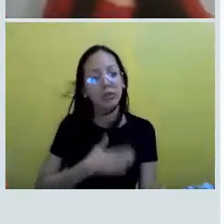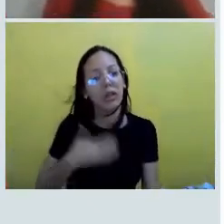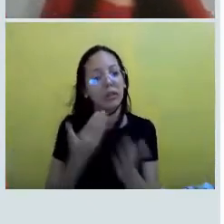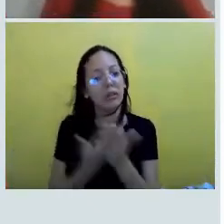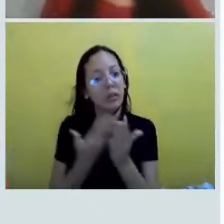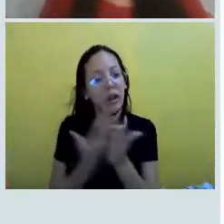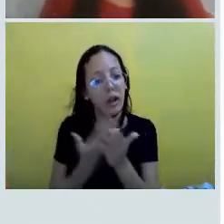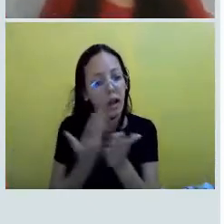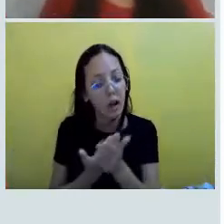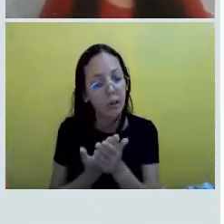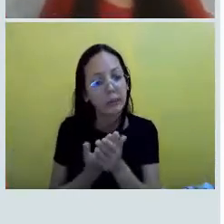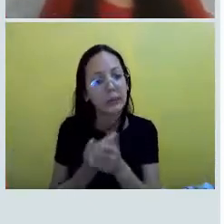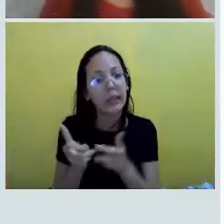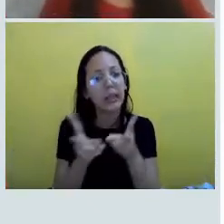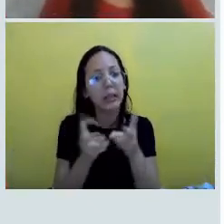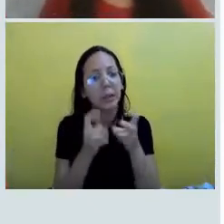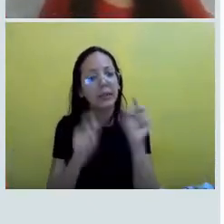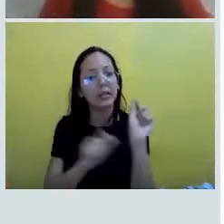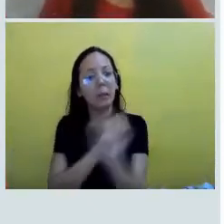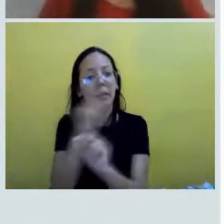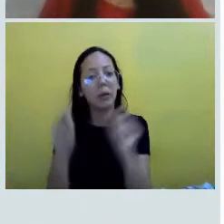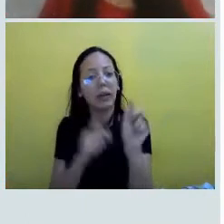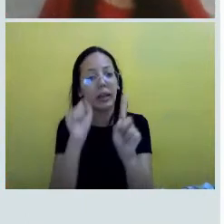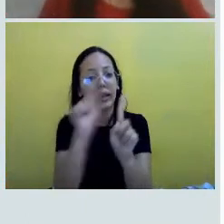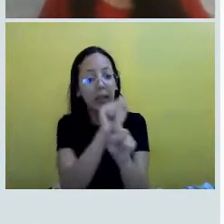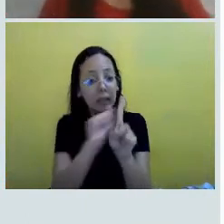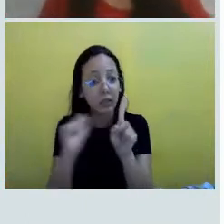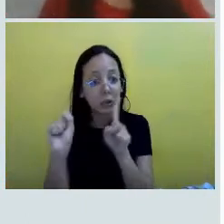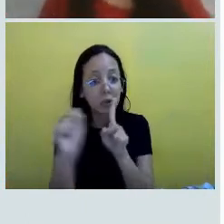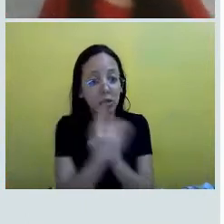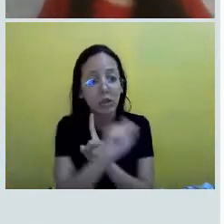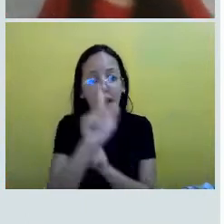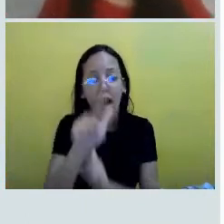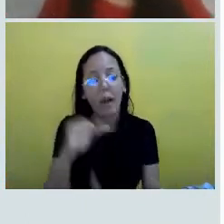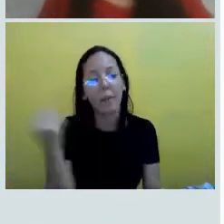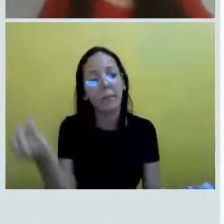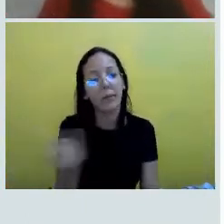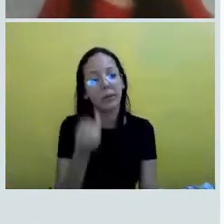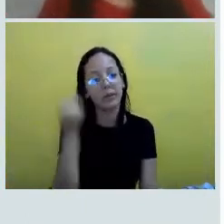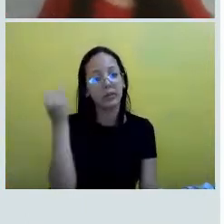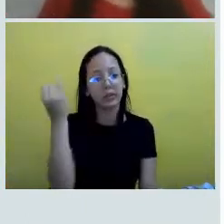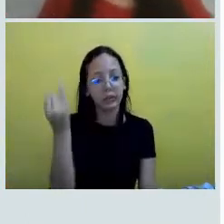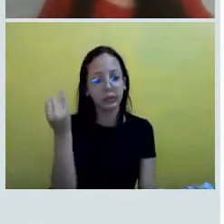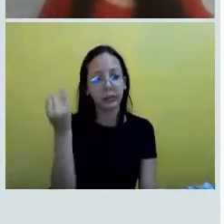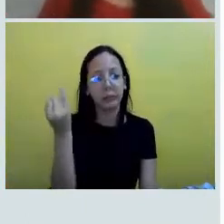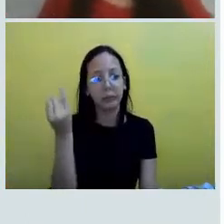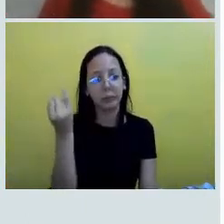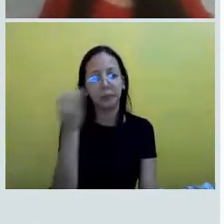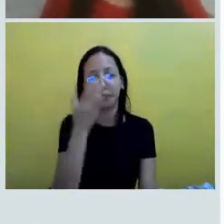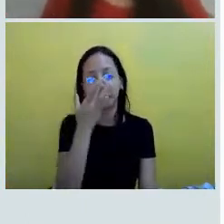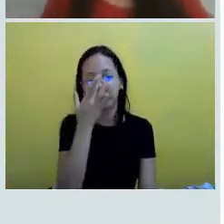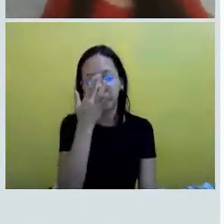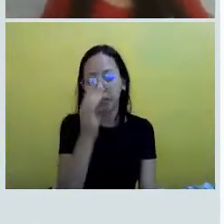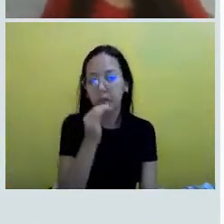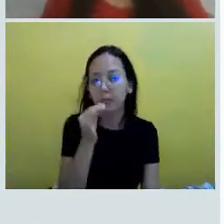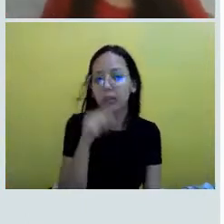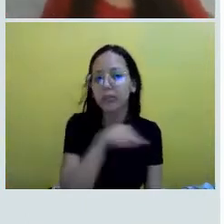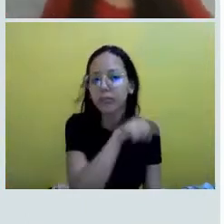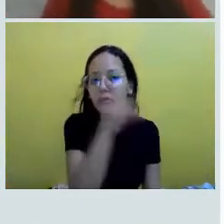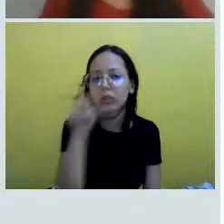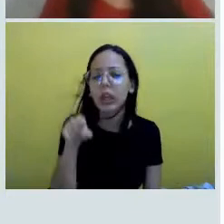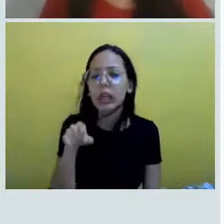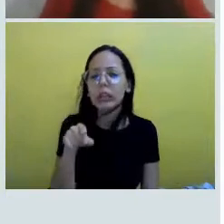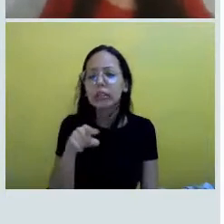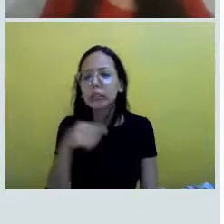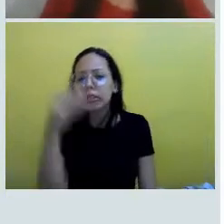e perceber que a sociologia ela é realmente importante quando vocês verem ou ouvirem